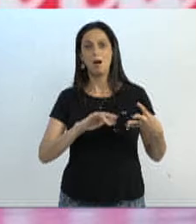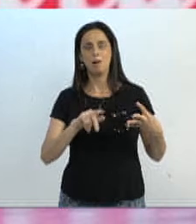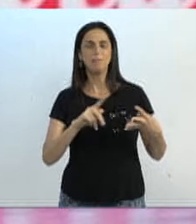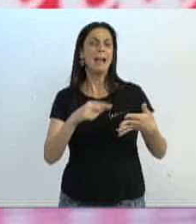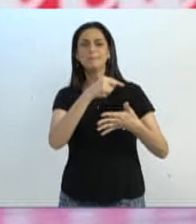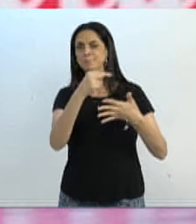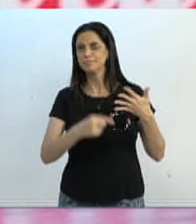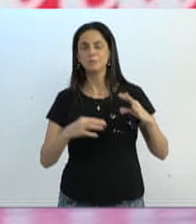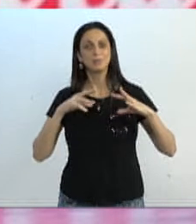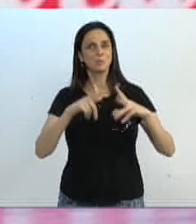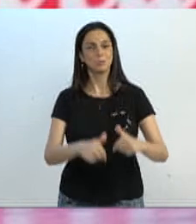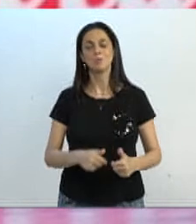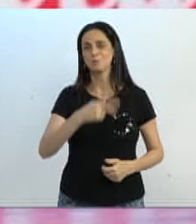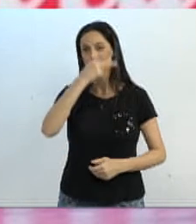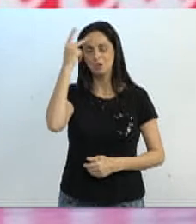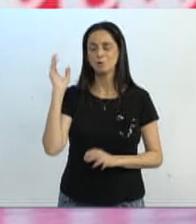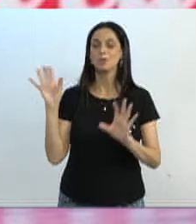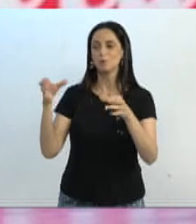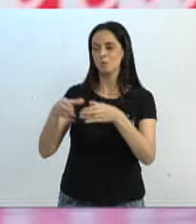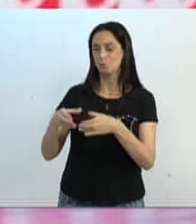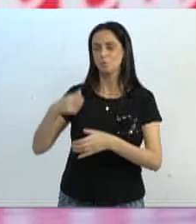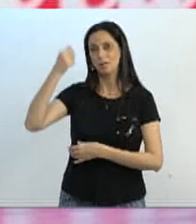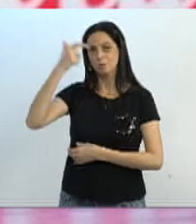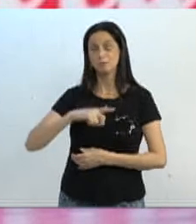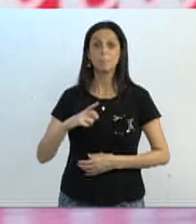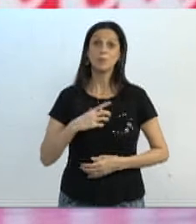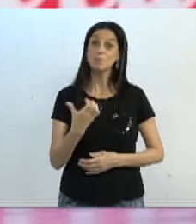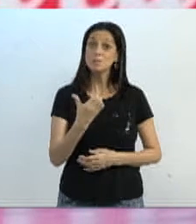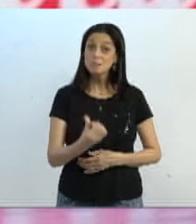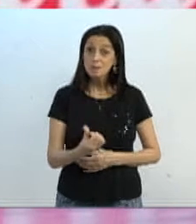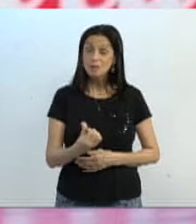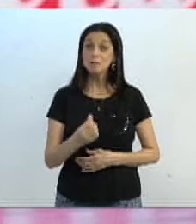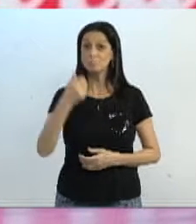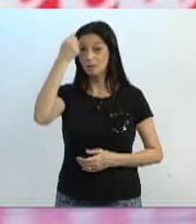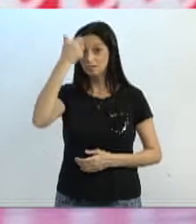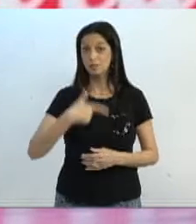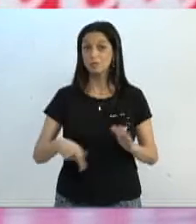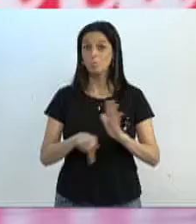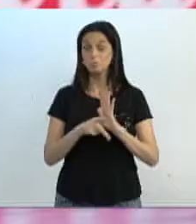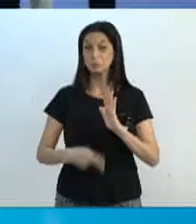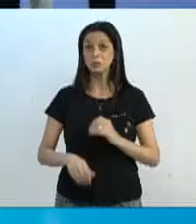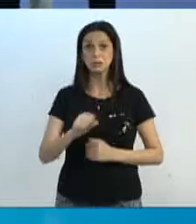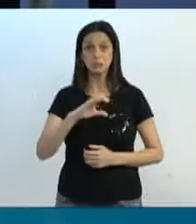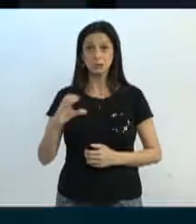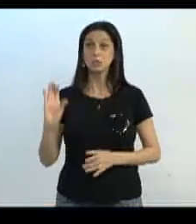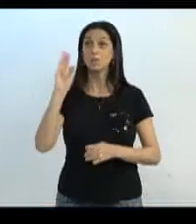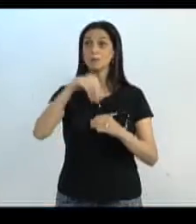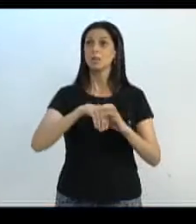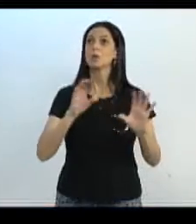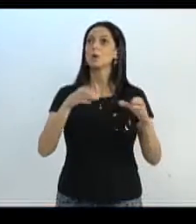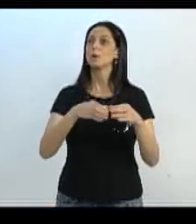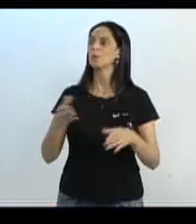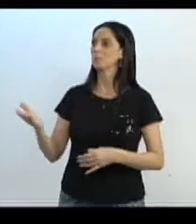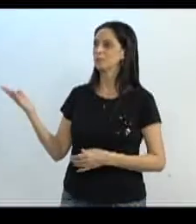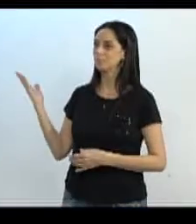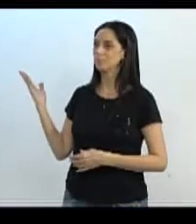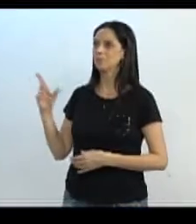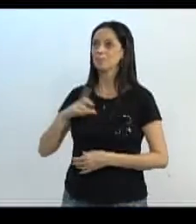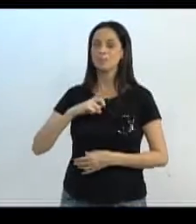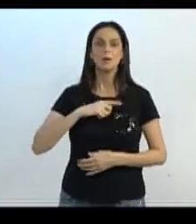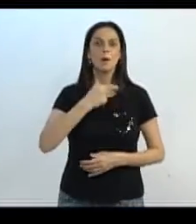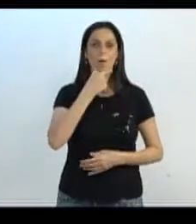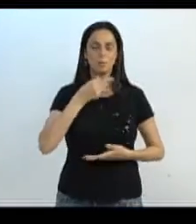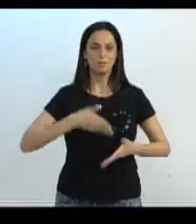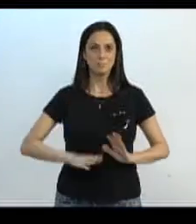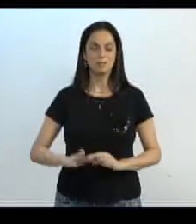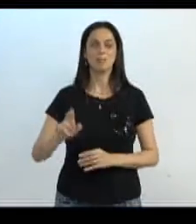os atletas, né? Então, nós temos 6 atletas catarinenses que estão lá, né? O Johnny, que é de Florianópolis, o